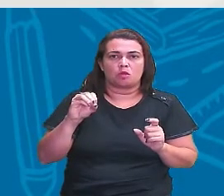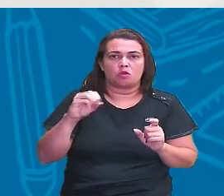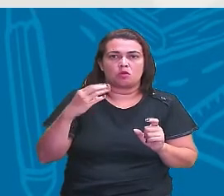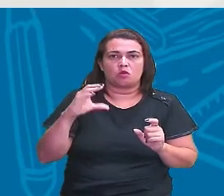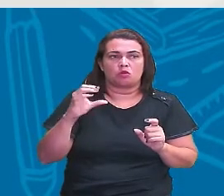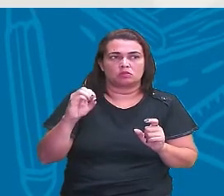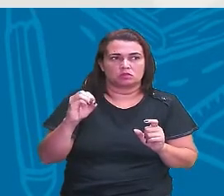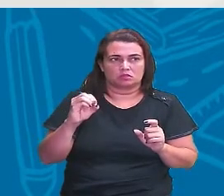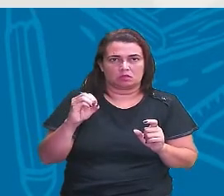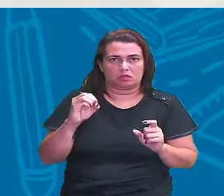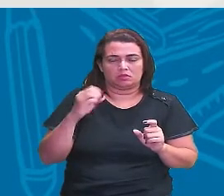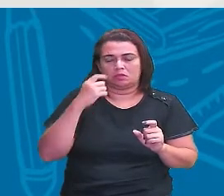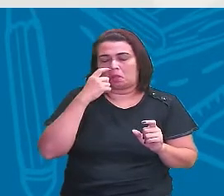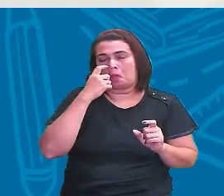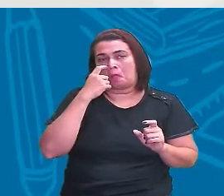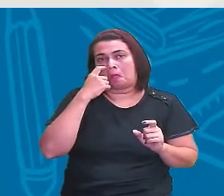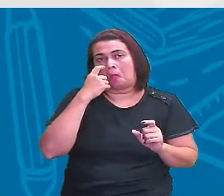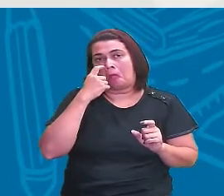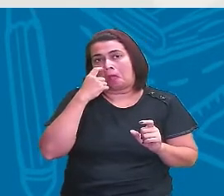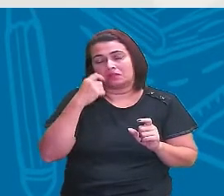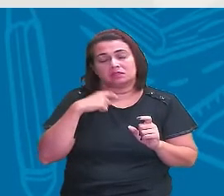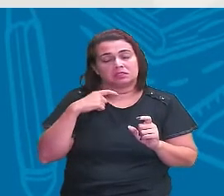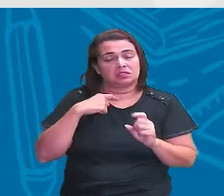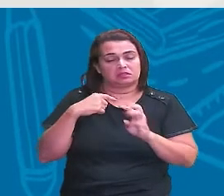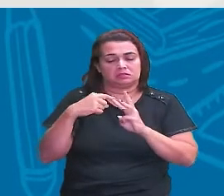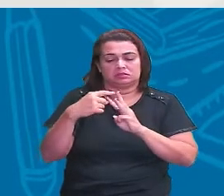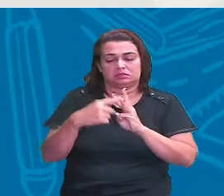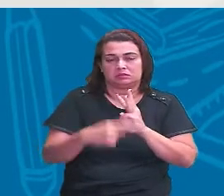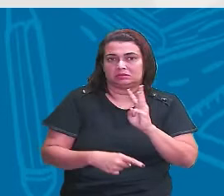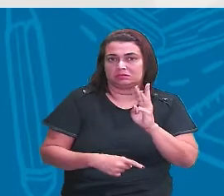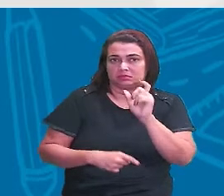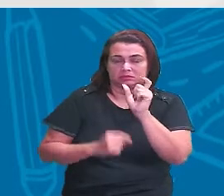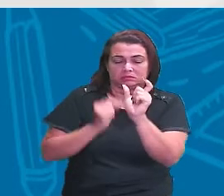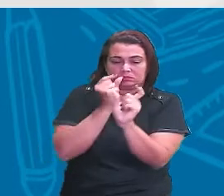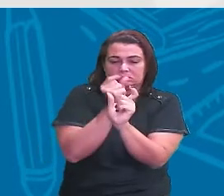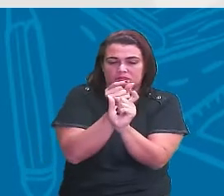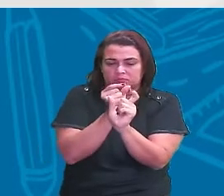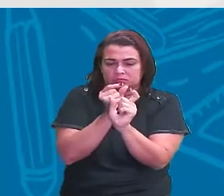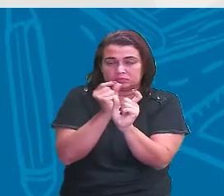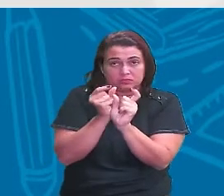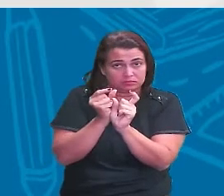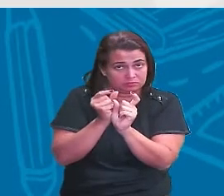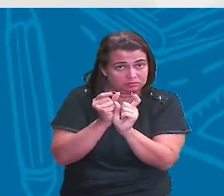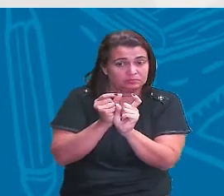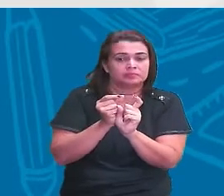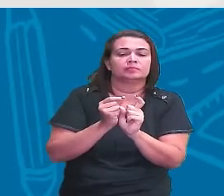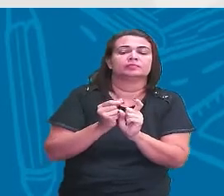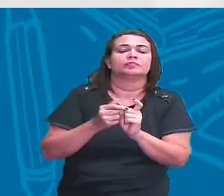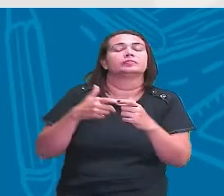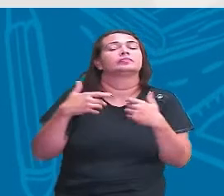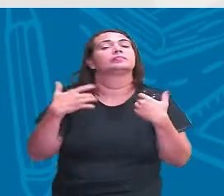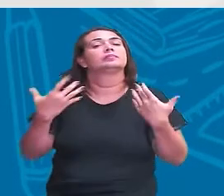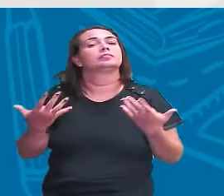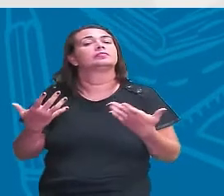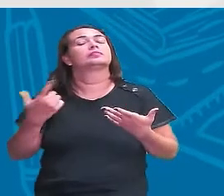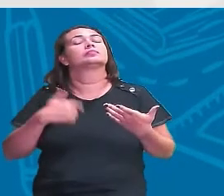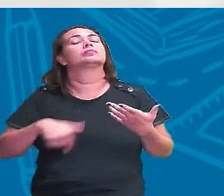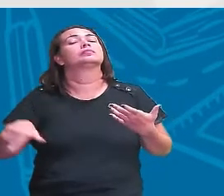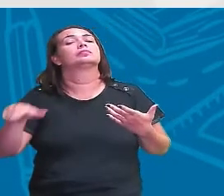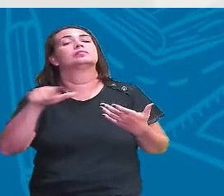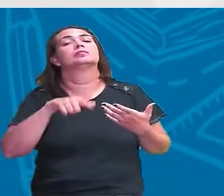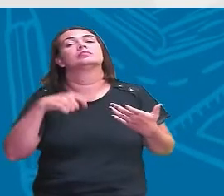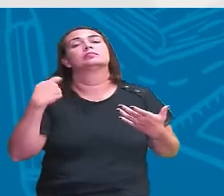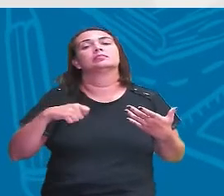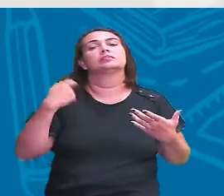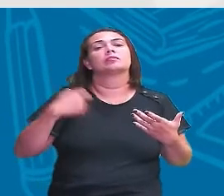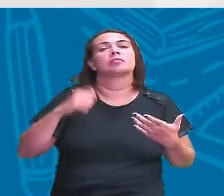Almoço. Também é uma palavra com 3 sílabas. E é isso, a necessidade da gente